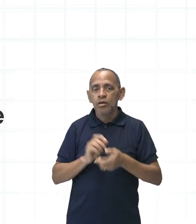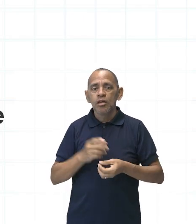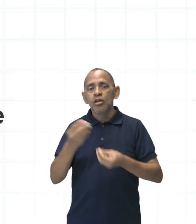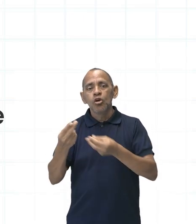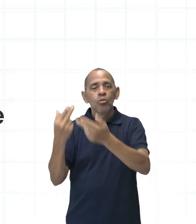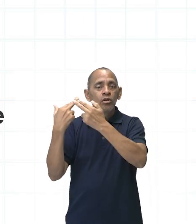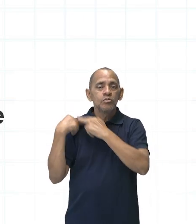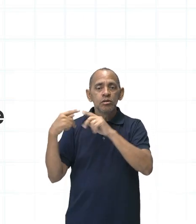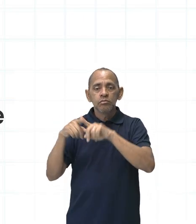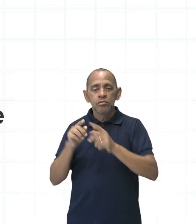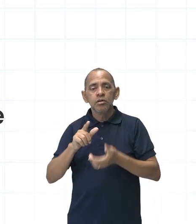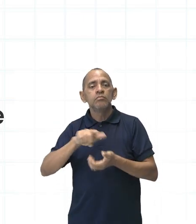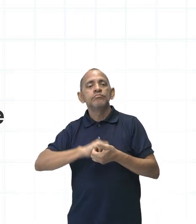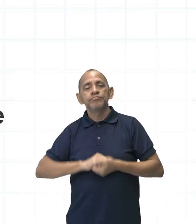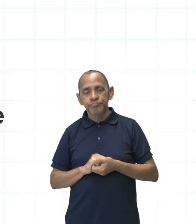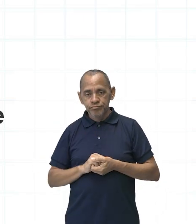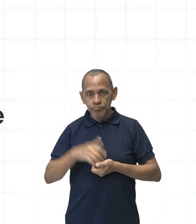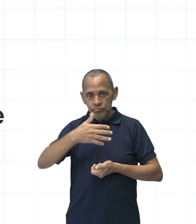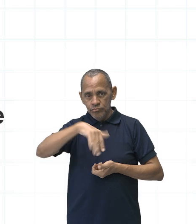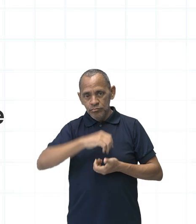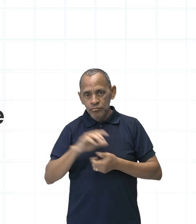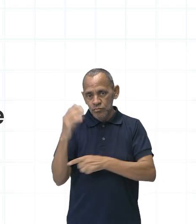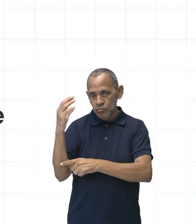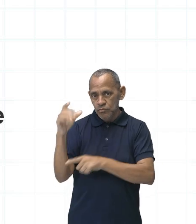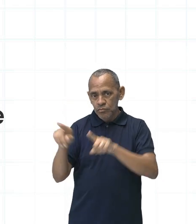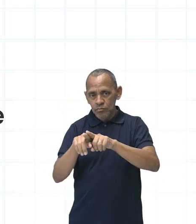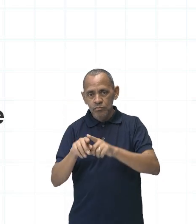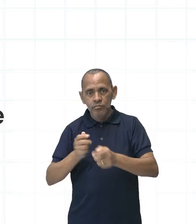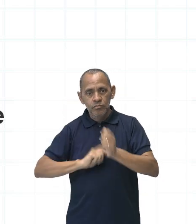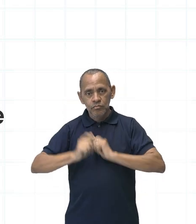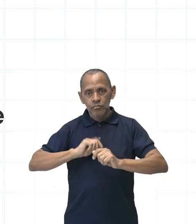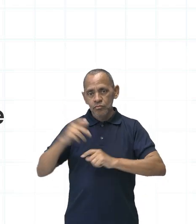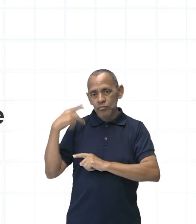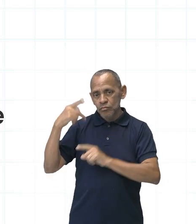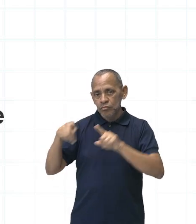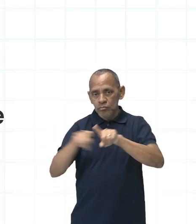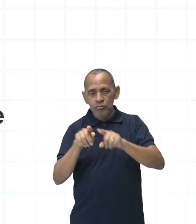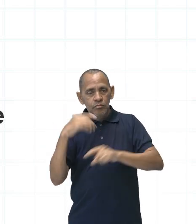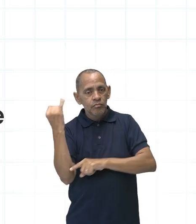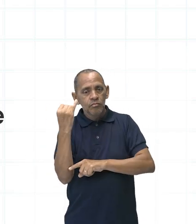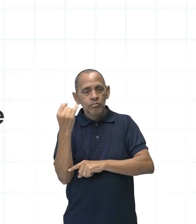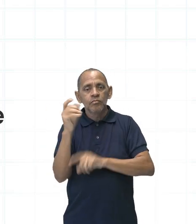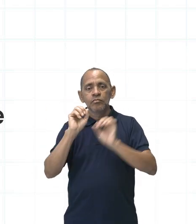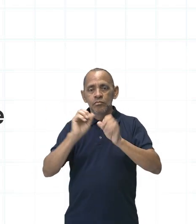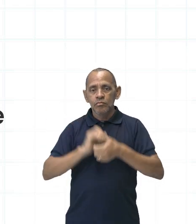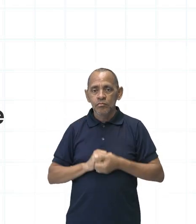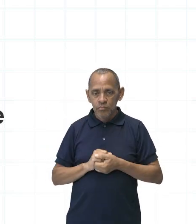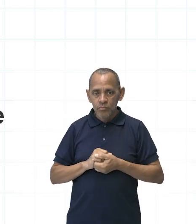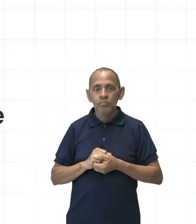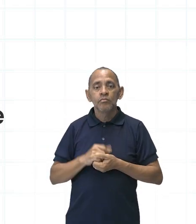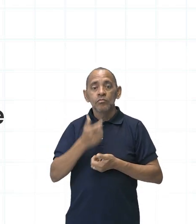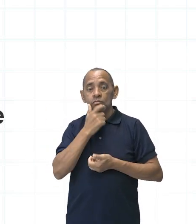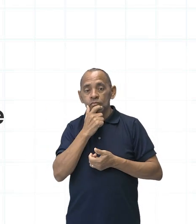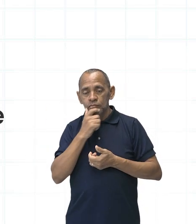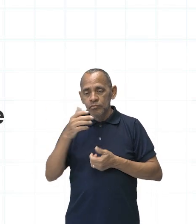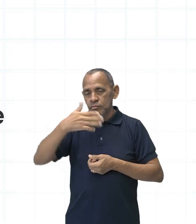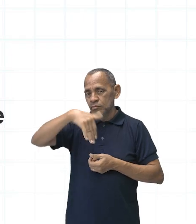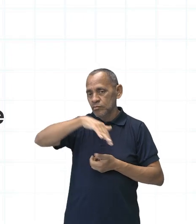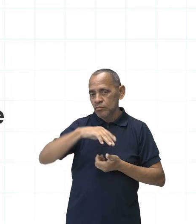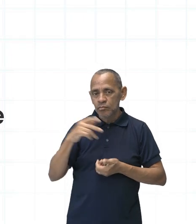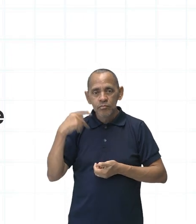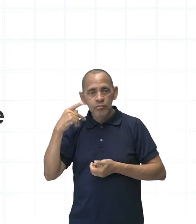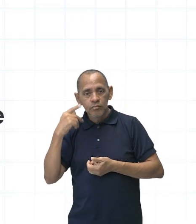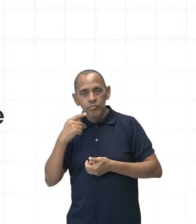científico, econômico e político. No detalhamento, a importância do inglês nos âmbitos políticos, econômico e